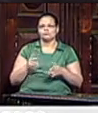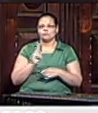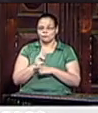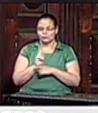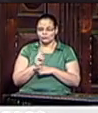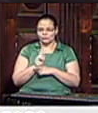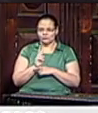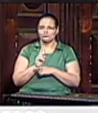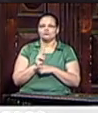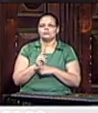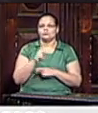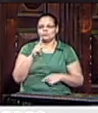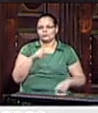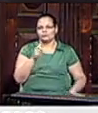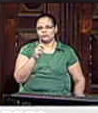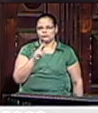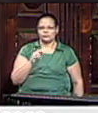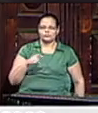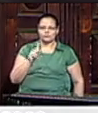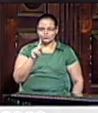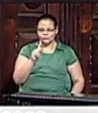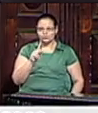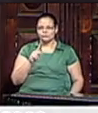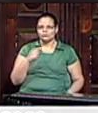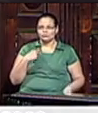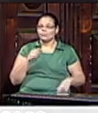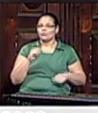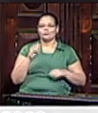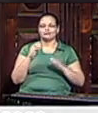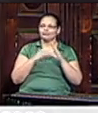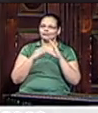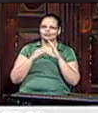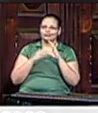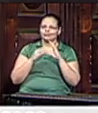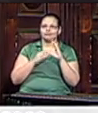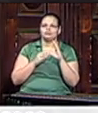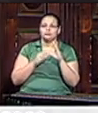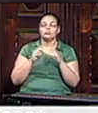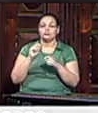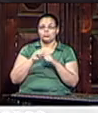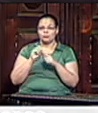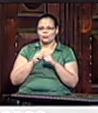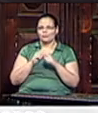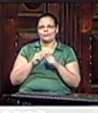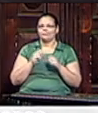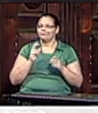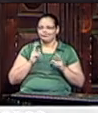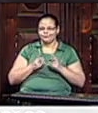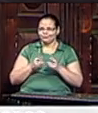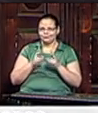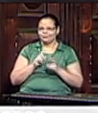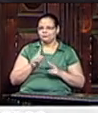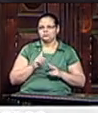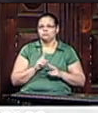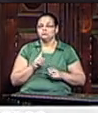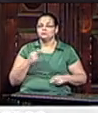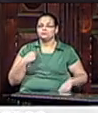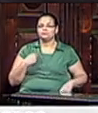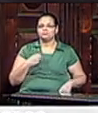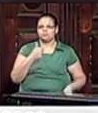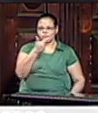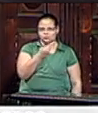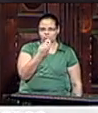primeiro concurso. Infelizmente, não conseguimos fazer um concurso definitivo. Mas foi um concurso para 240